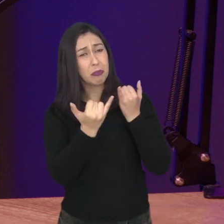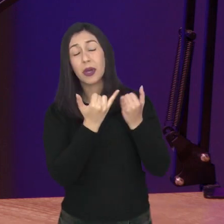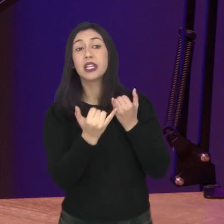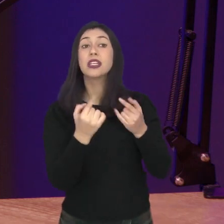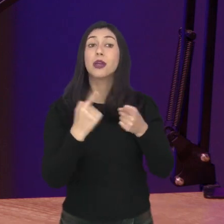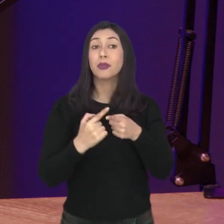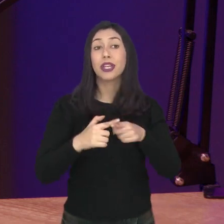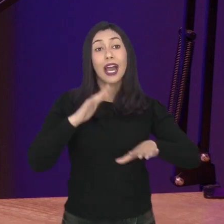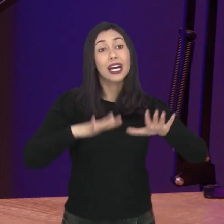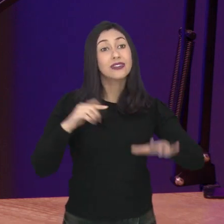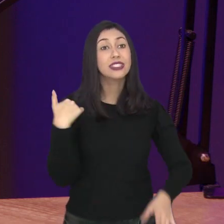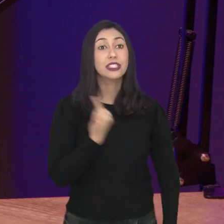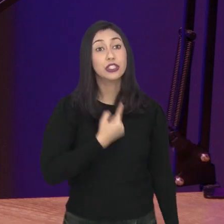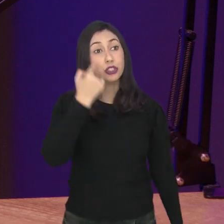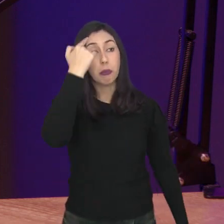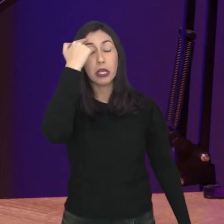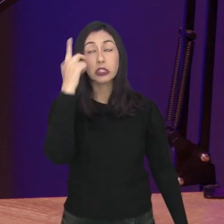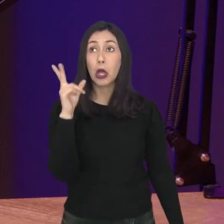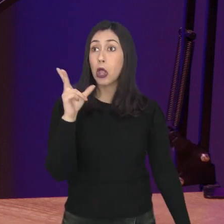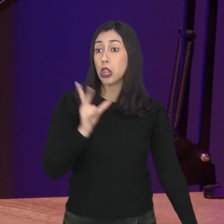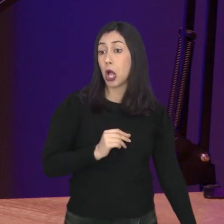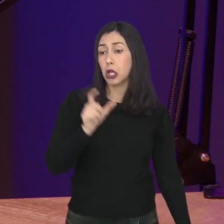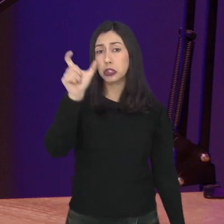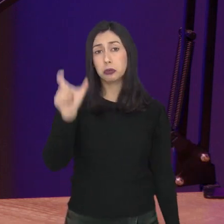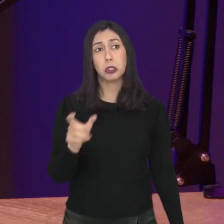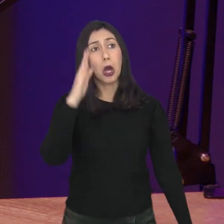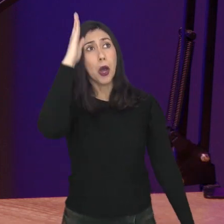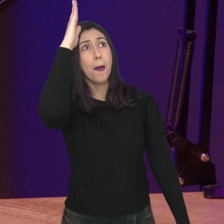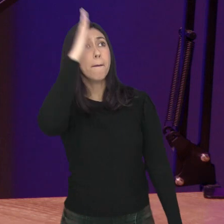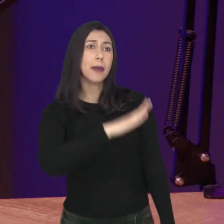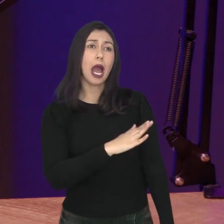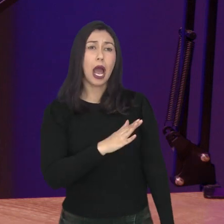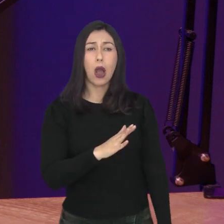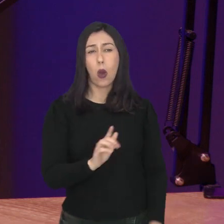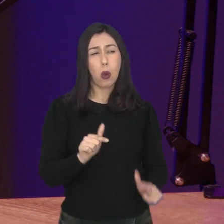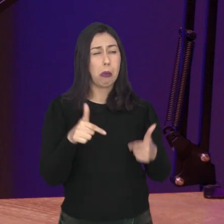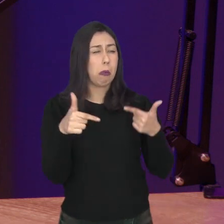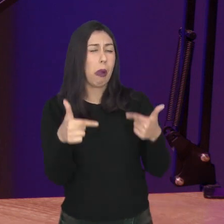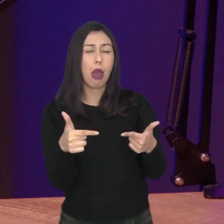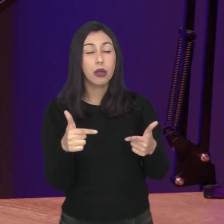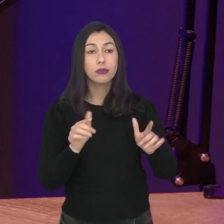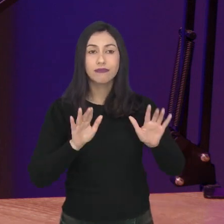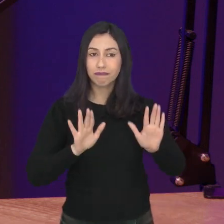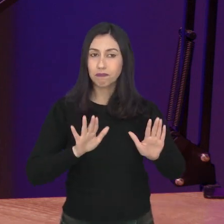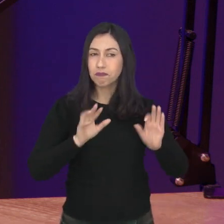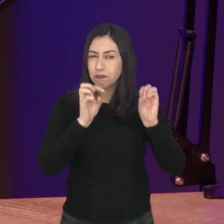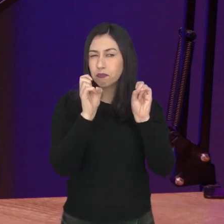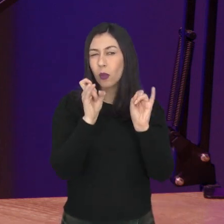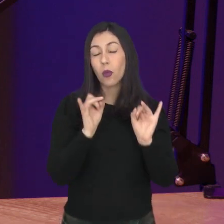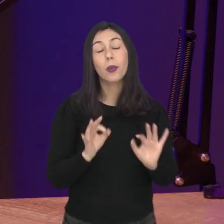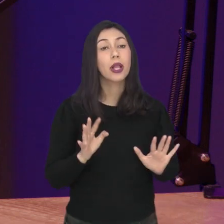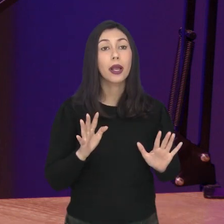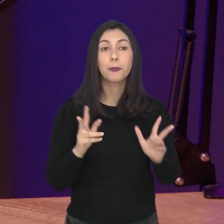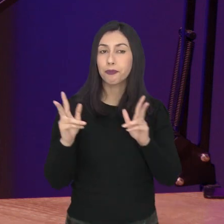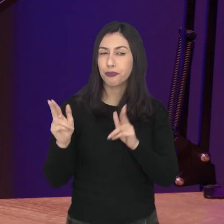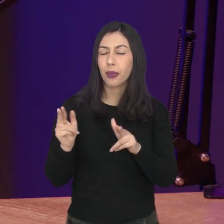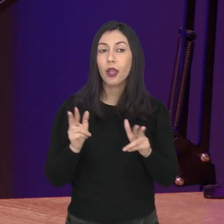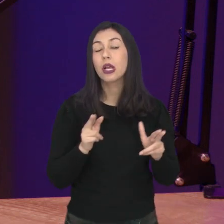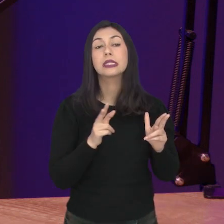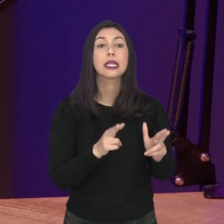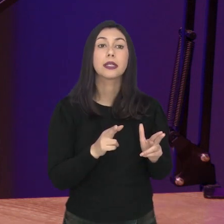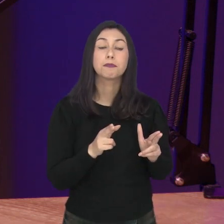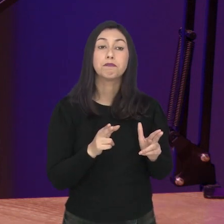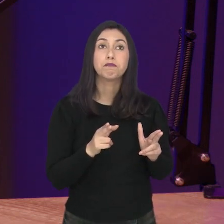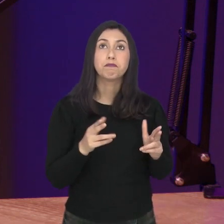de tipo, o agressor é o vilão, ele é o malvadão. A Yeonjin, assim, o que acontece, né, nessa